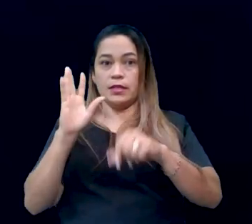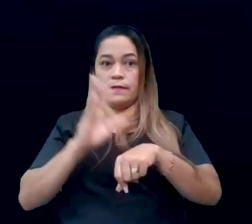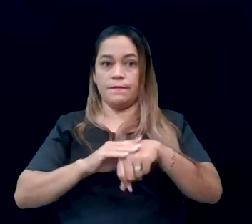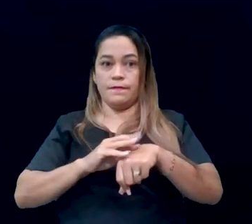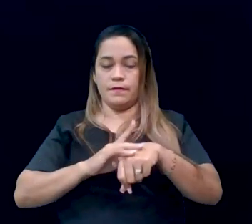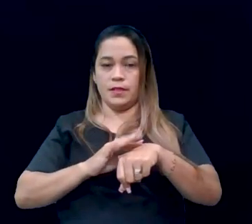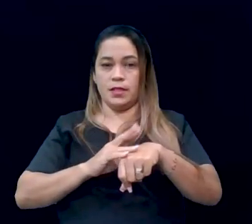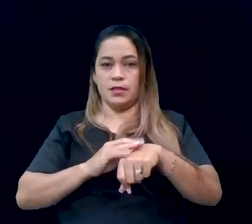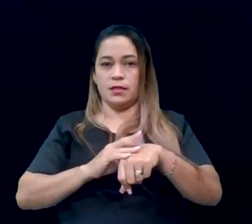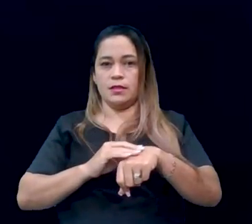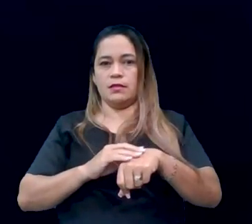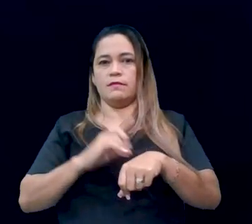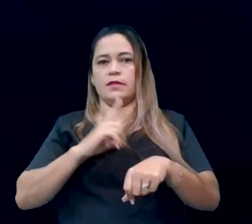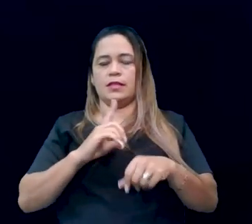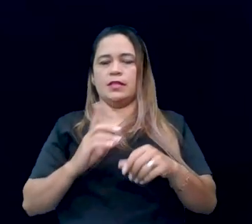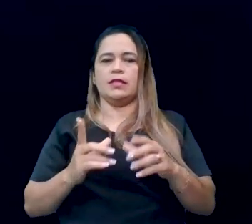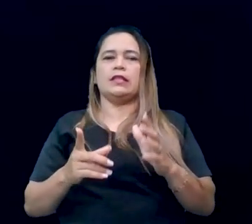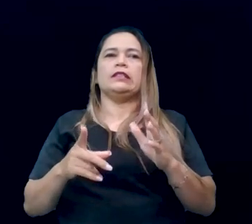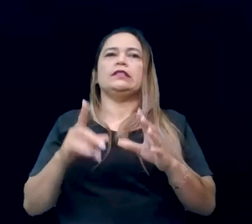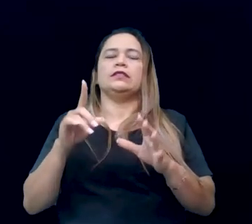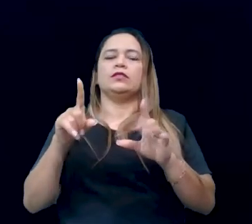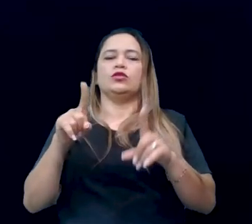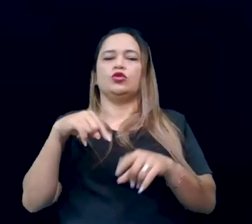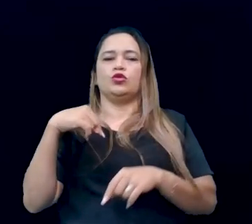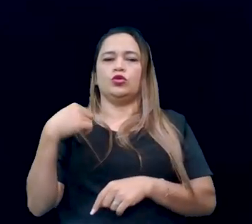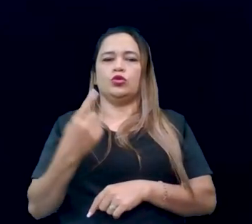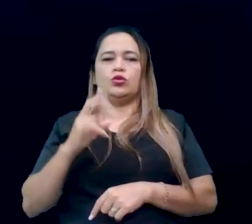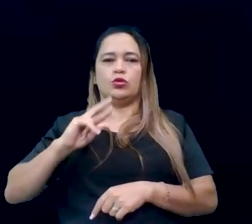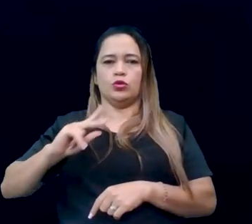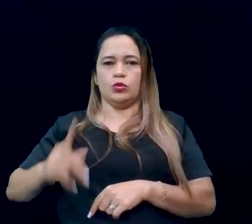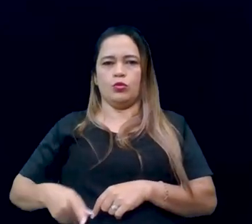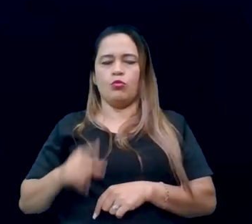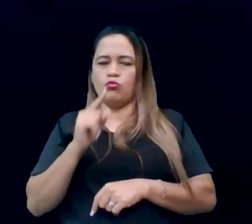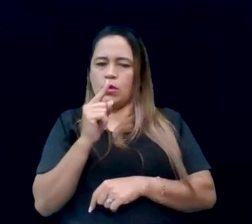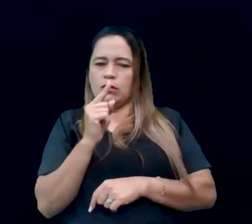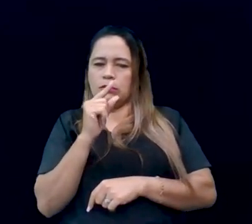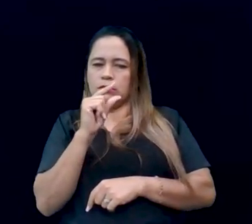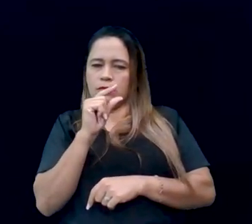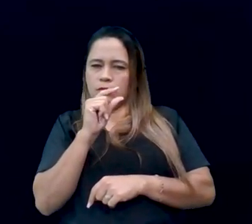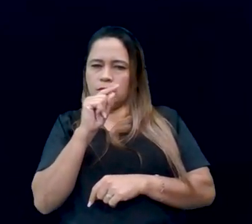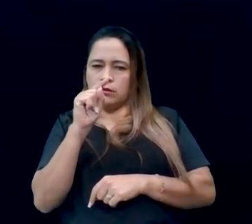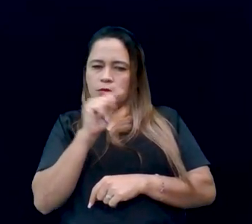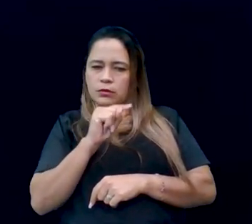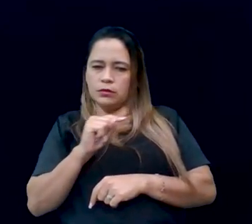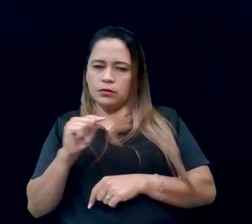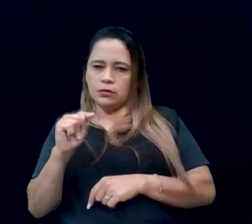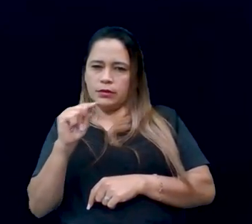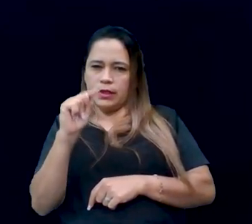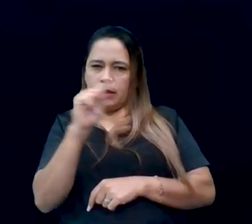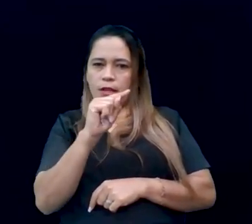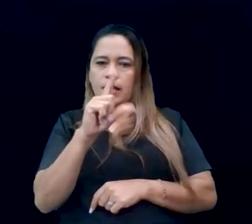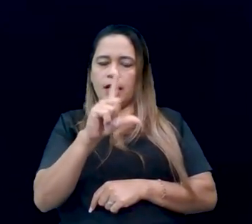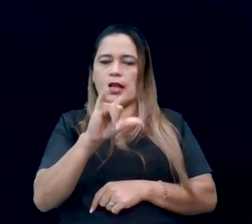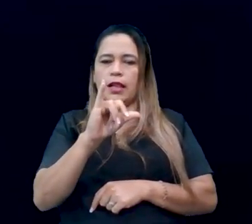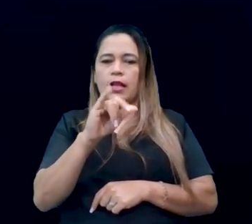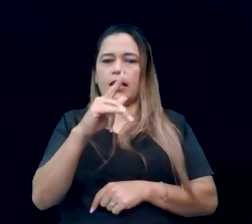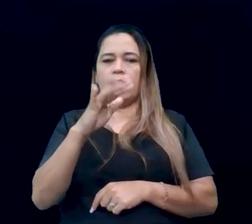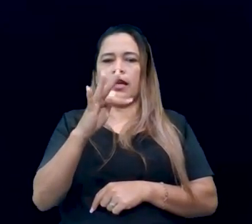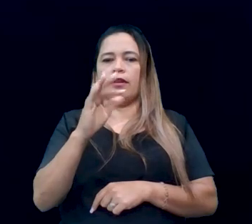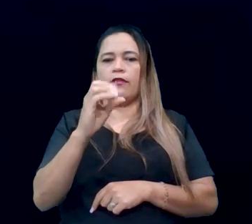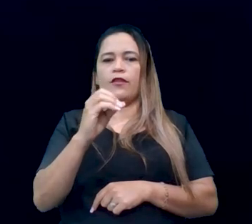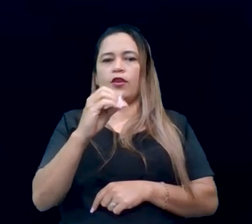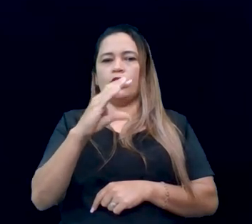AIDS, ele vai infectar em especial no nosso corpo uma célulazinha chamada linfócito,